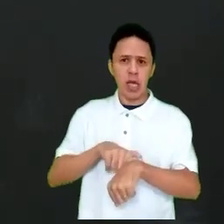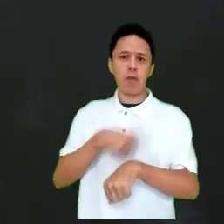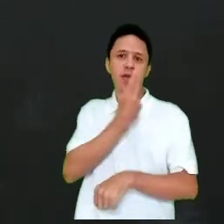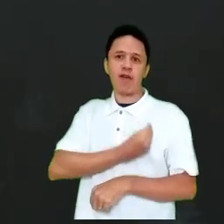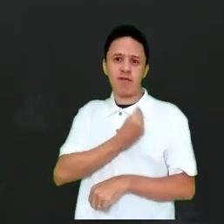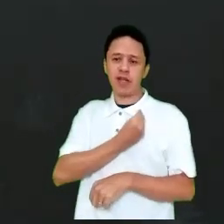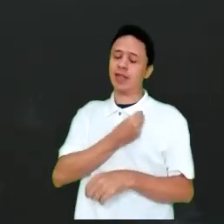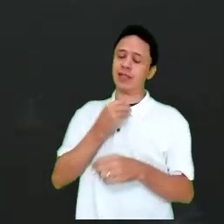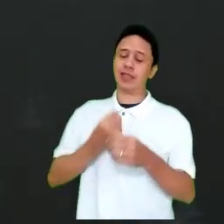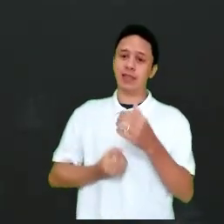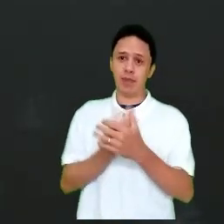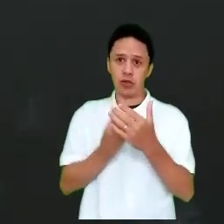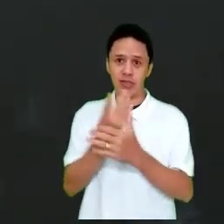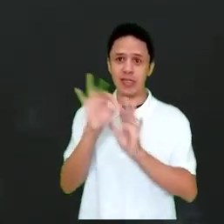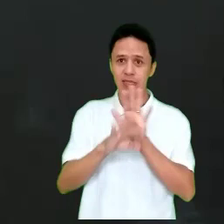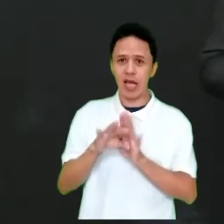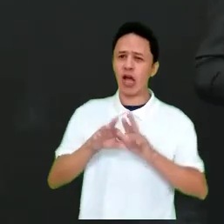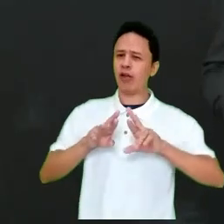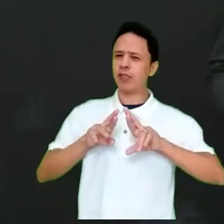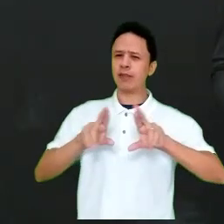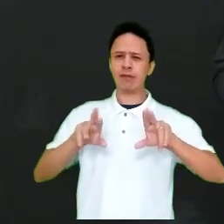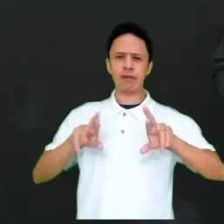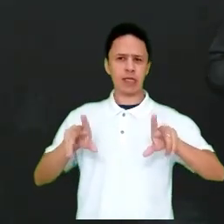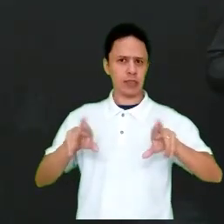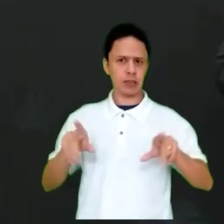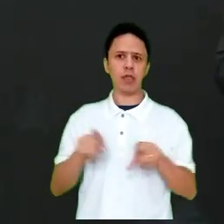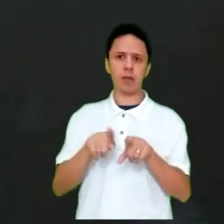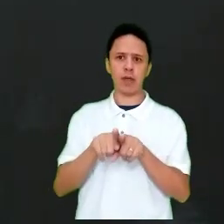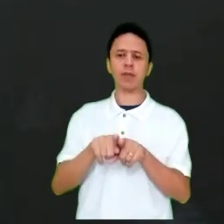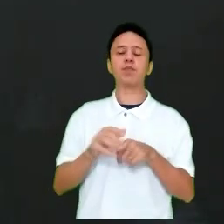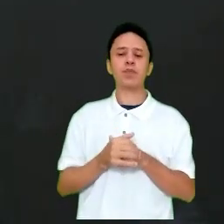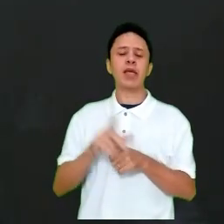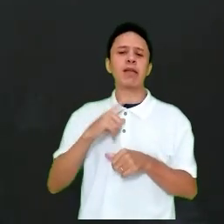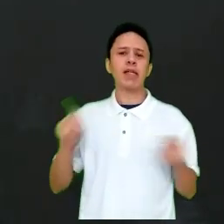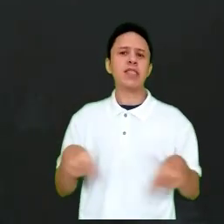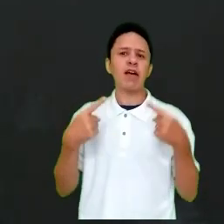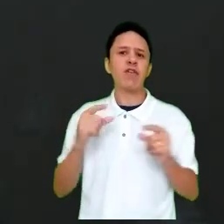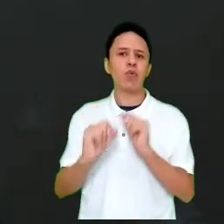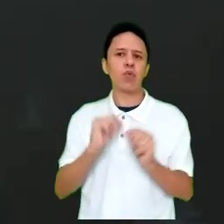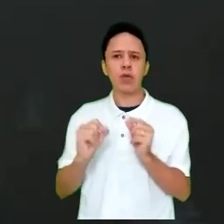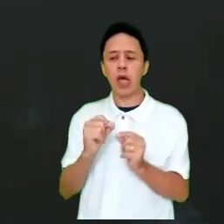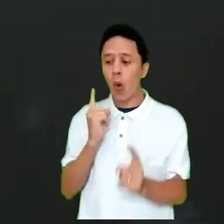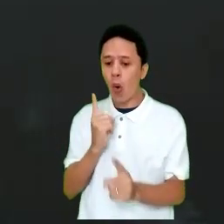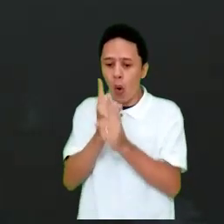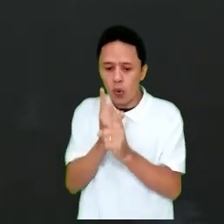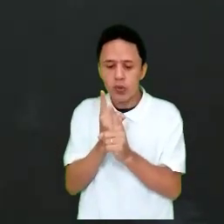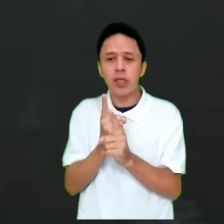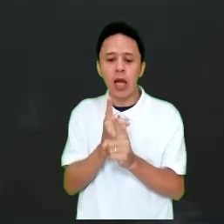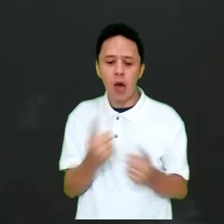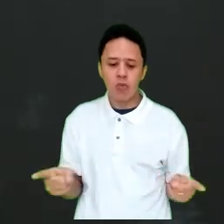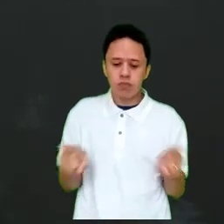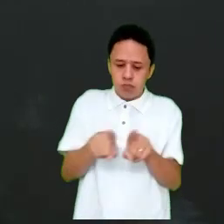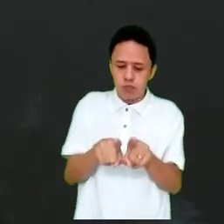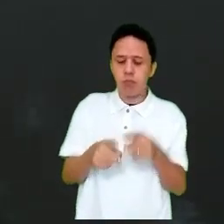vida em que essas células serão produzidas vai variar também. Eu tenho um desafio de achar então um parceiro para